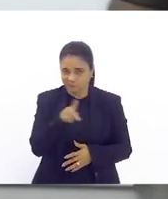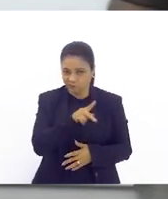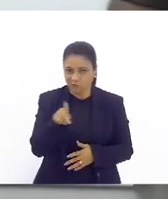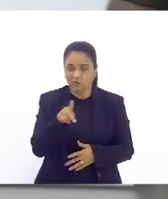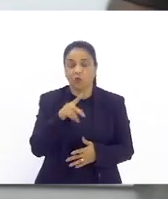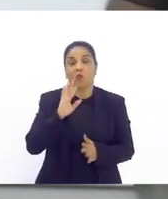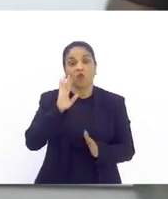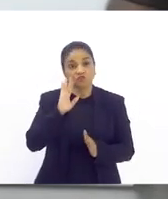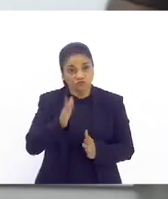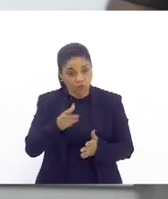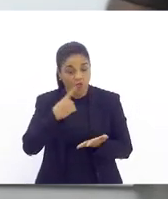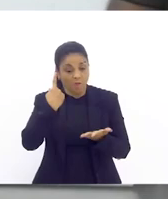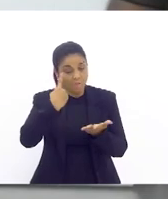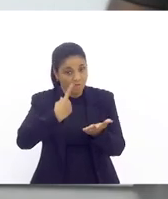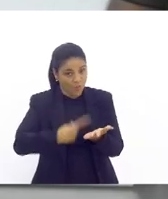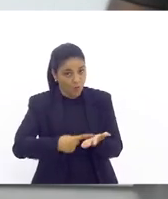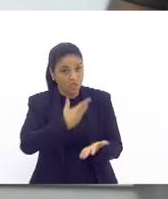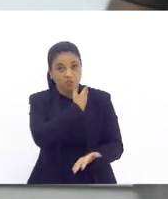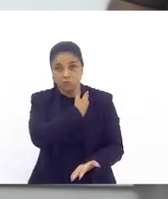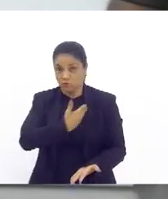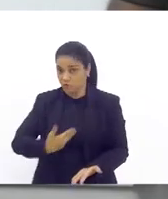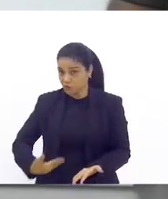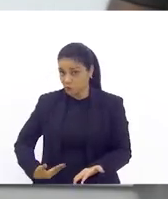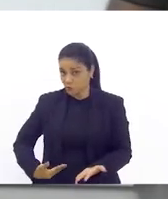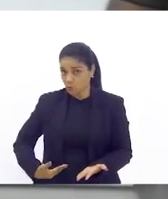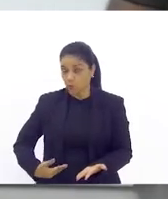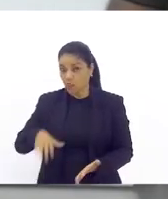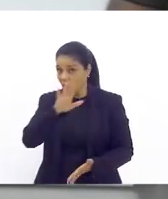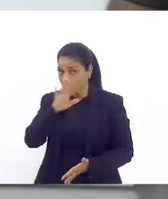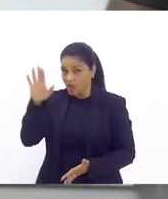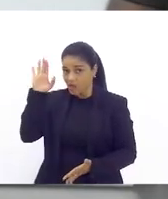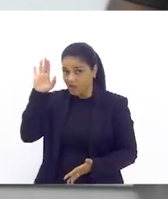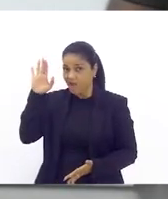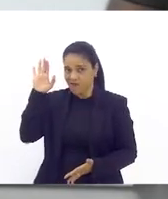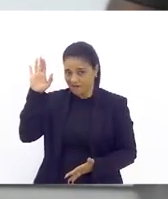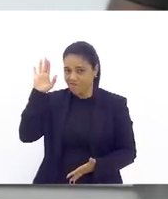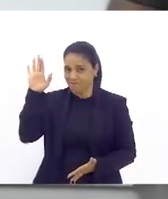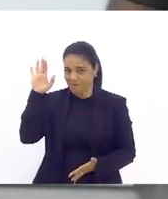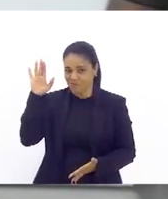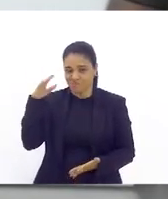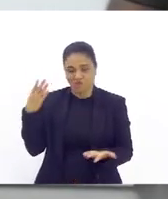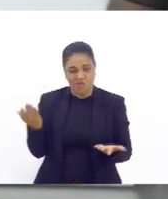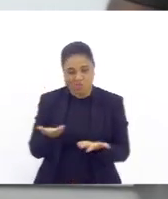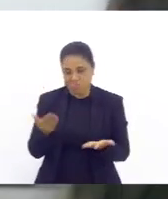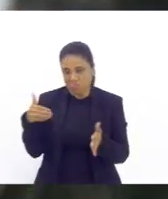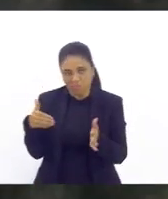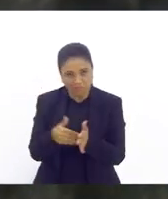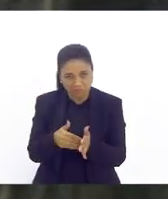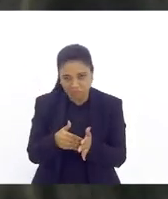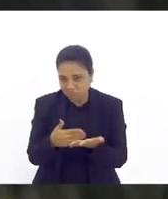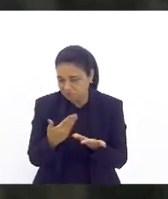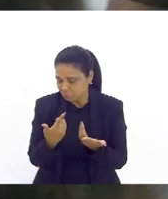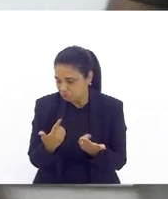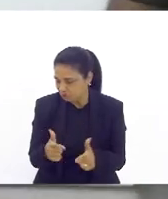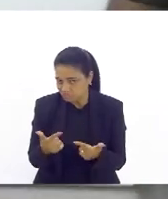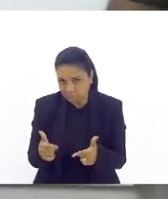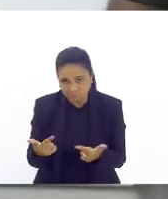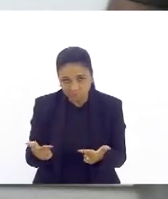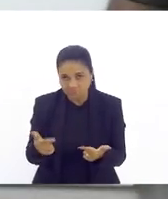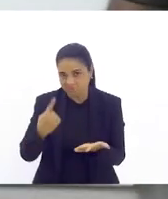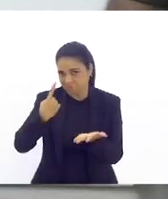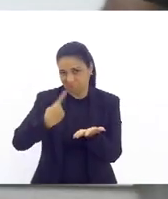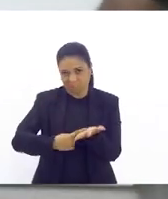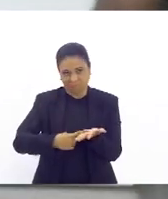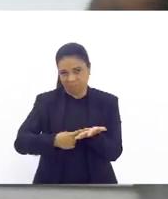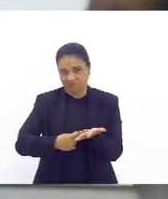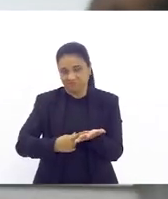uma promessa do nosso Governador uma promessa de campanha que também não foi cumprida até o momento e a educação pública de qualidade ela